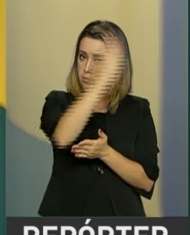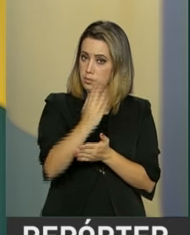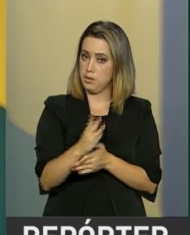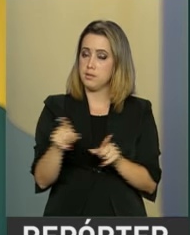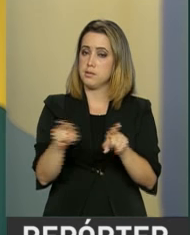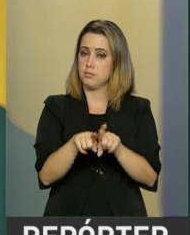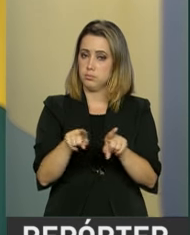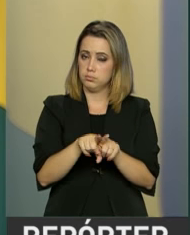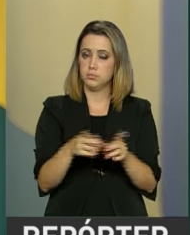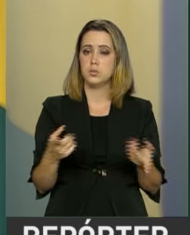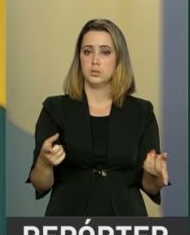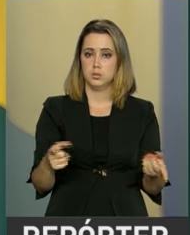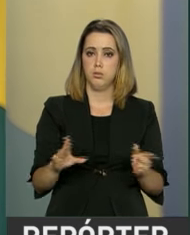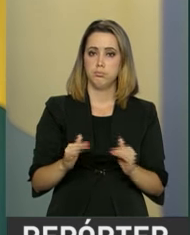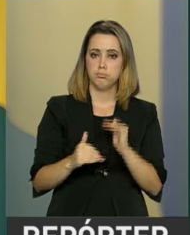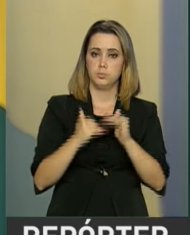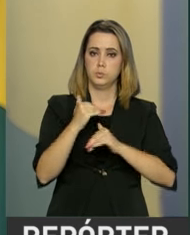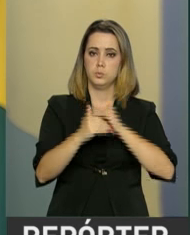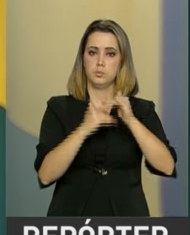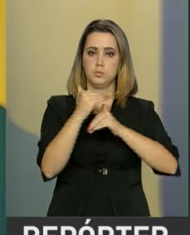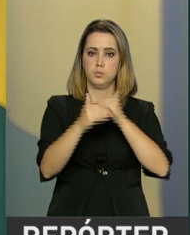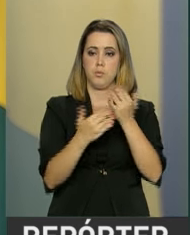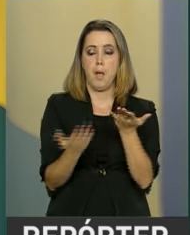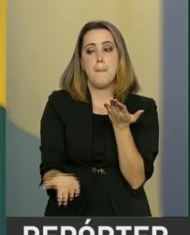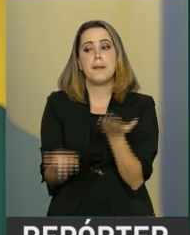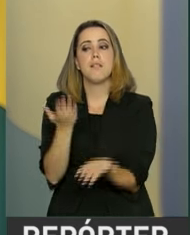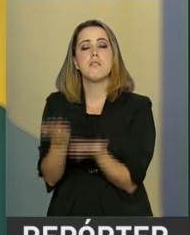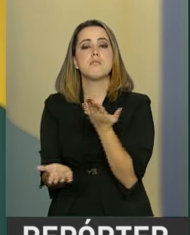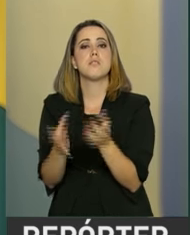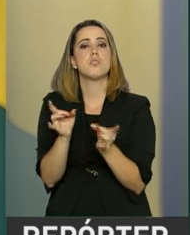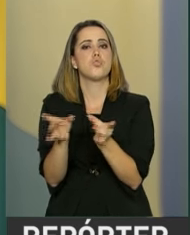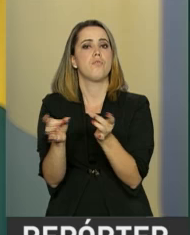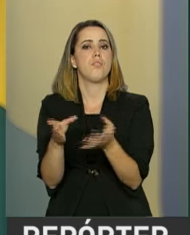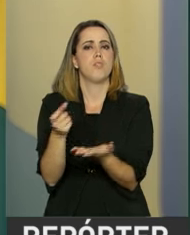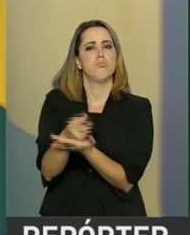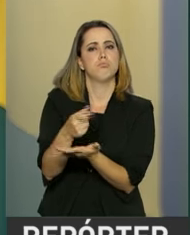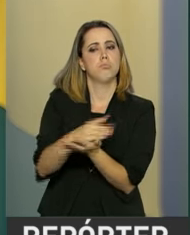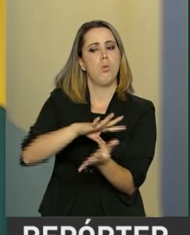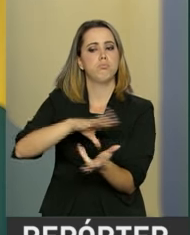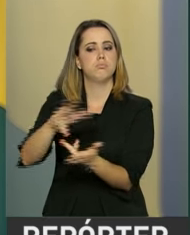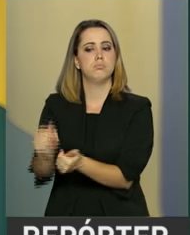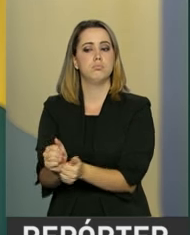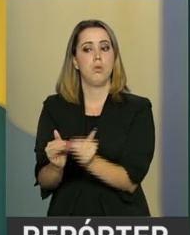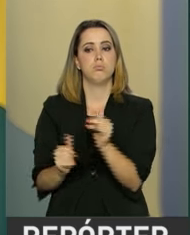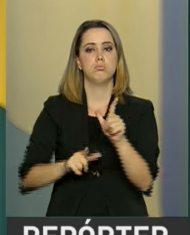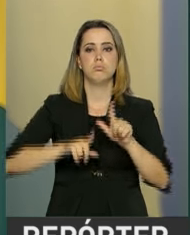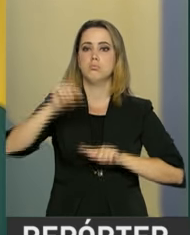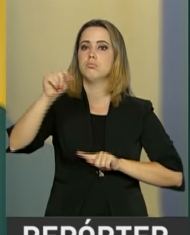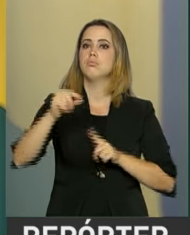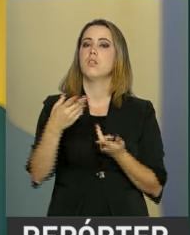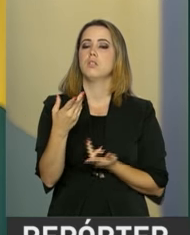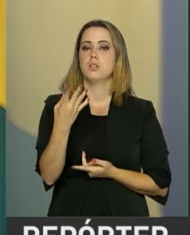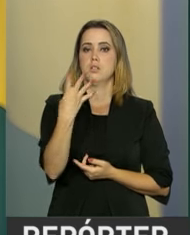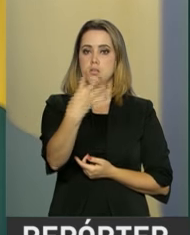se intensificado. A balança comercial, por exemplo, atingiu o superávit de